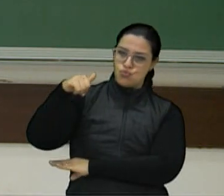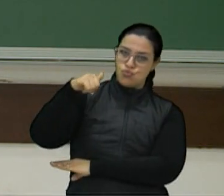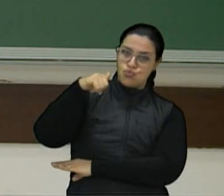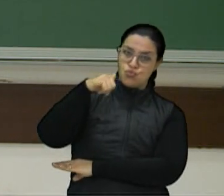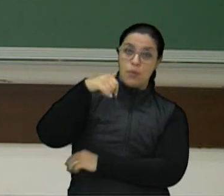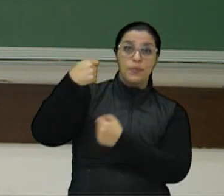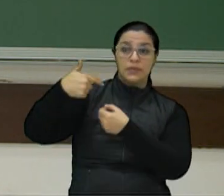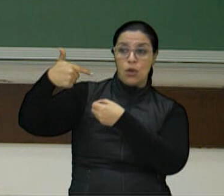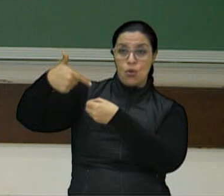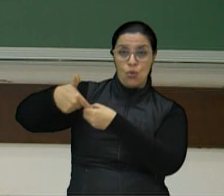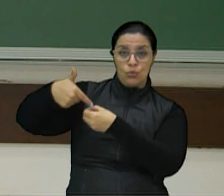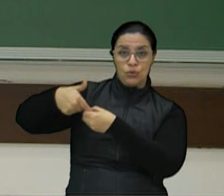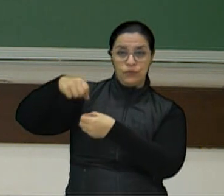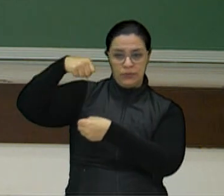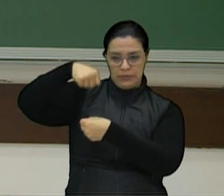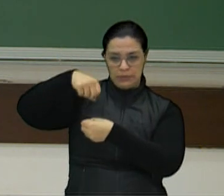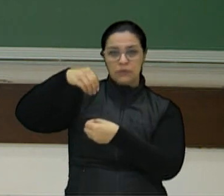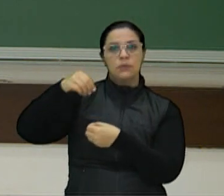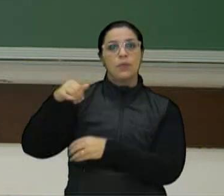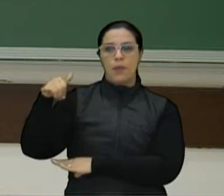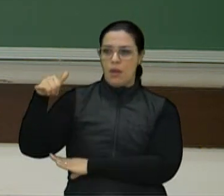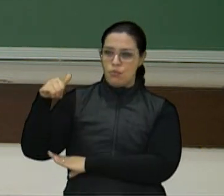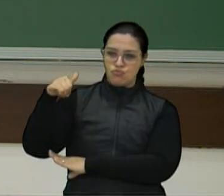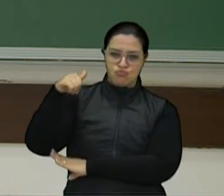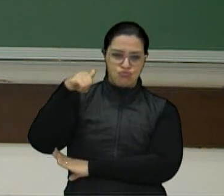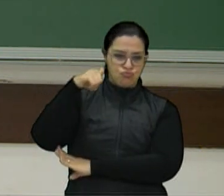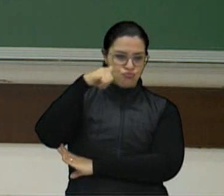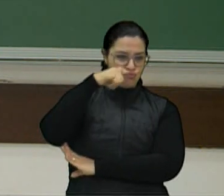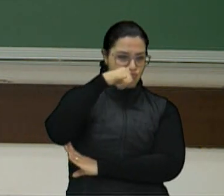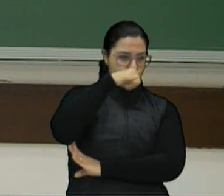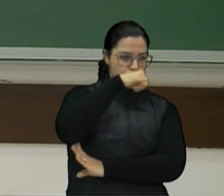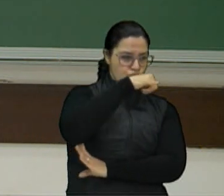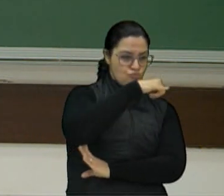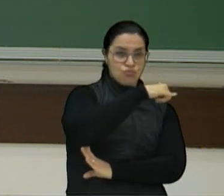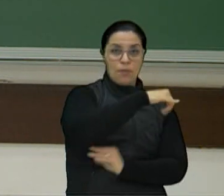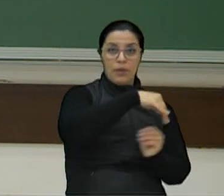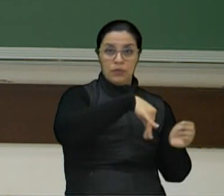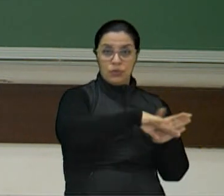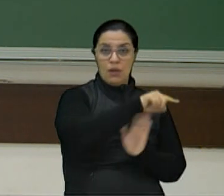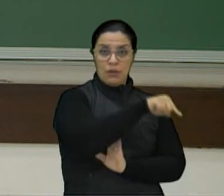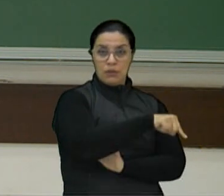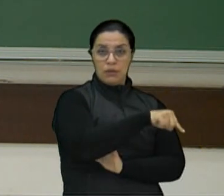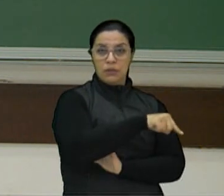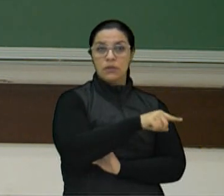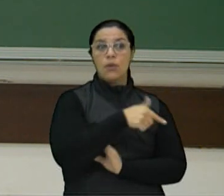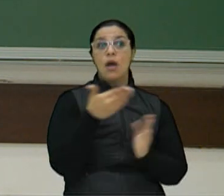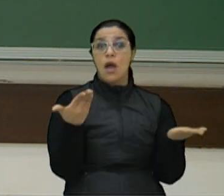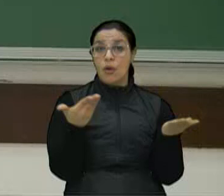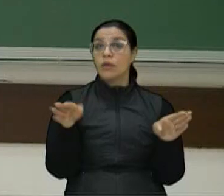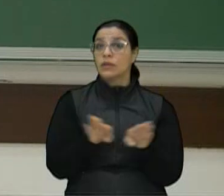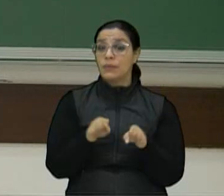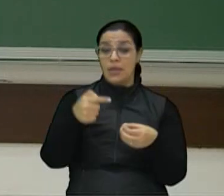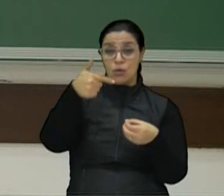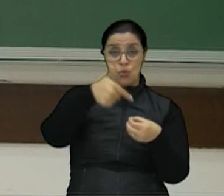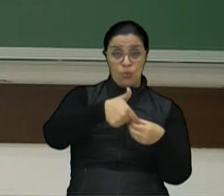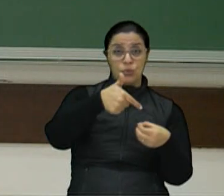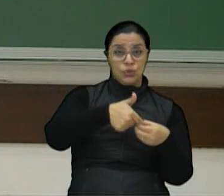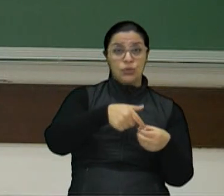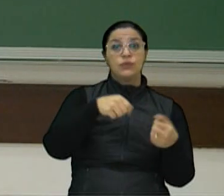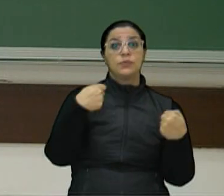combustível para ir do A ao B. E ele tem que ter combustível